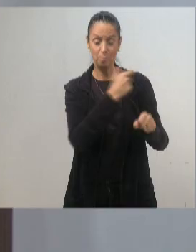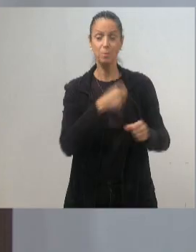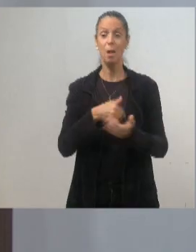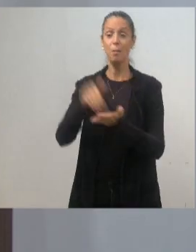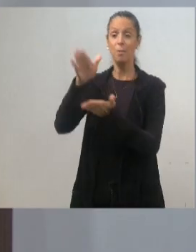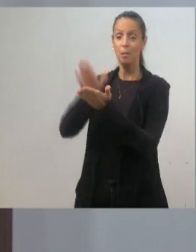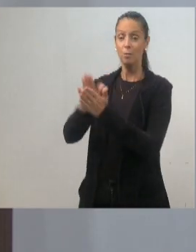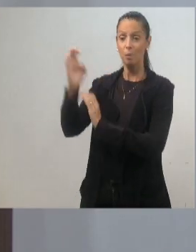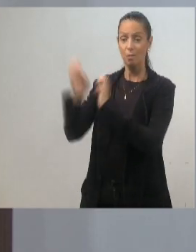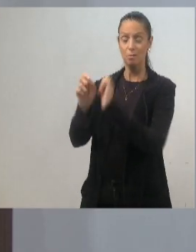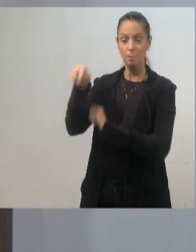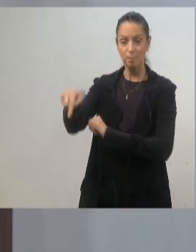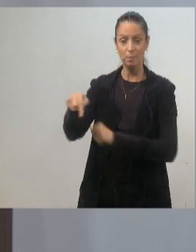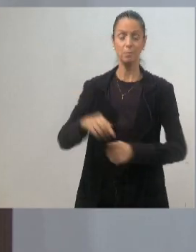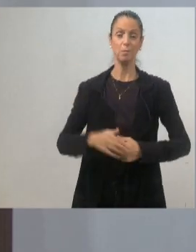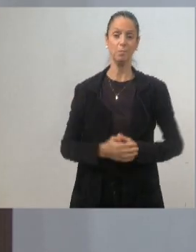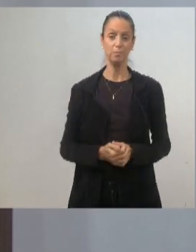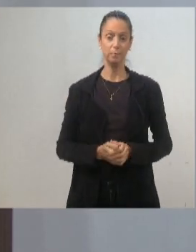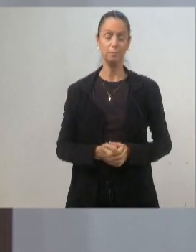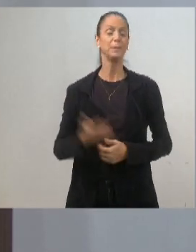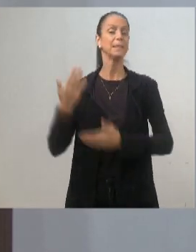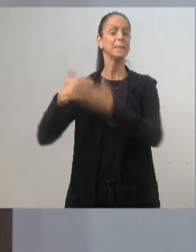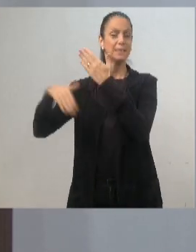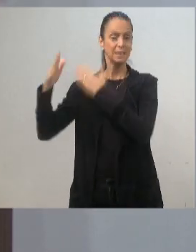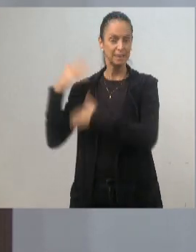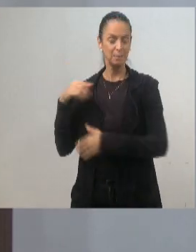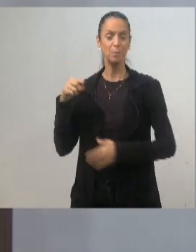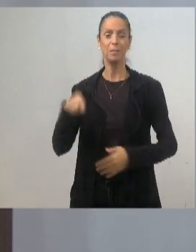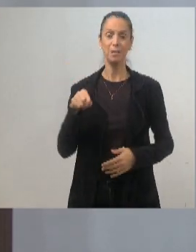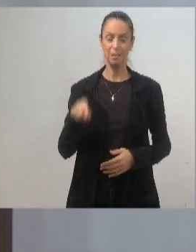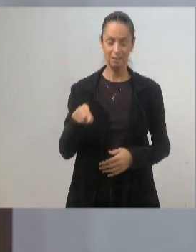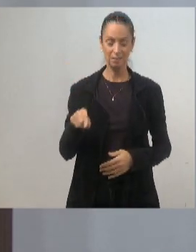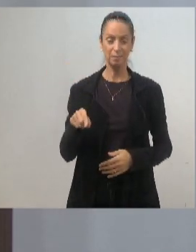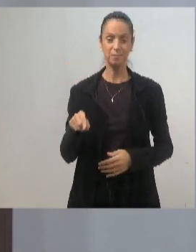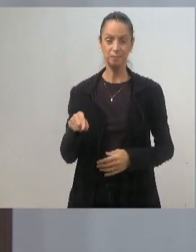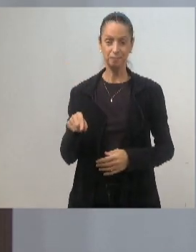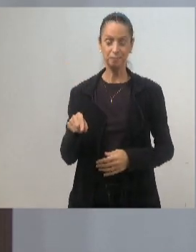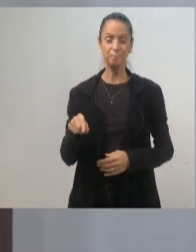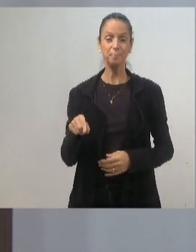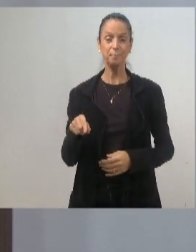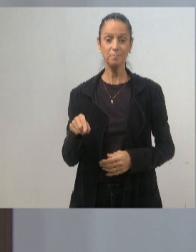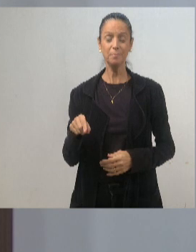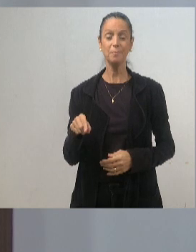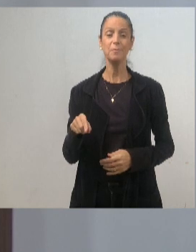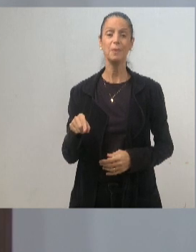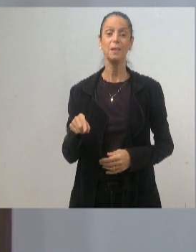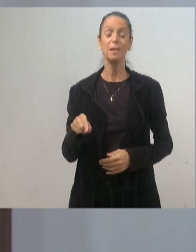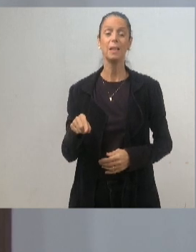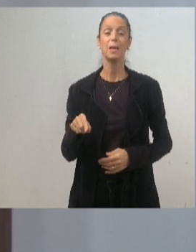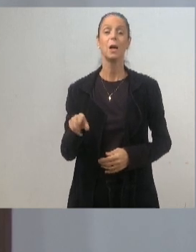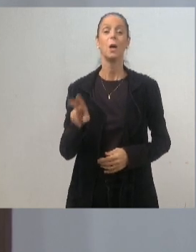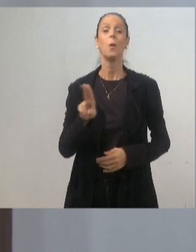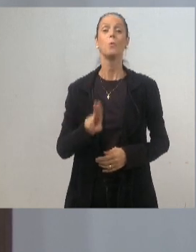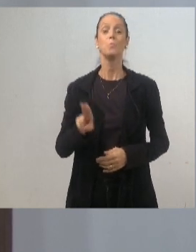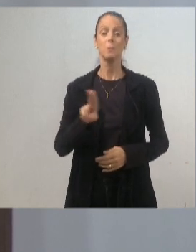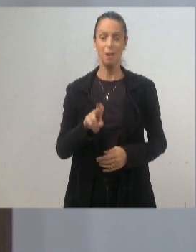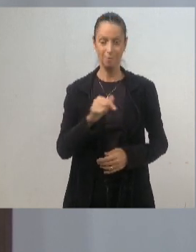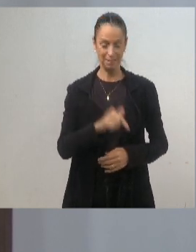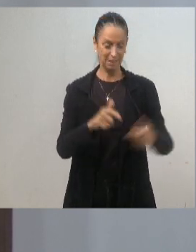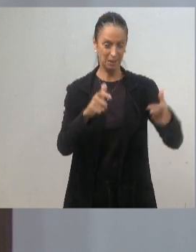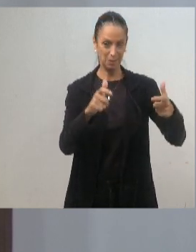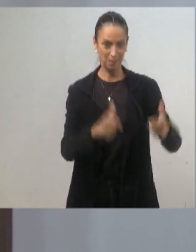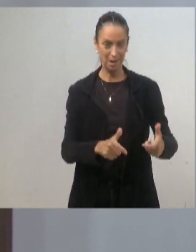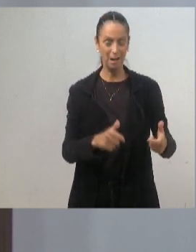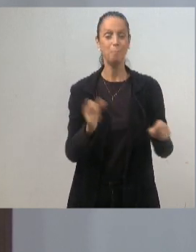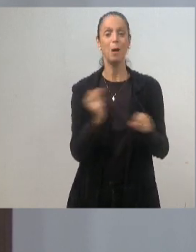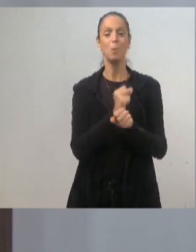Inclusive, vereador Bruno Cunha, durante muito tempo aquele espaço parecia que estava tendo alguma movimentação, mas ele foi utilizado de canteiro de obras para a construção